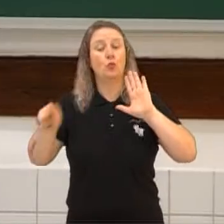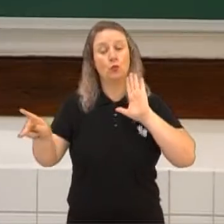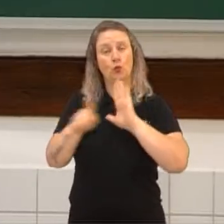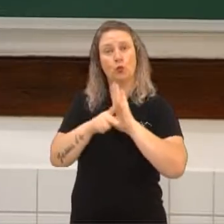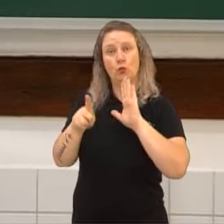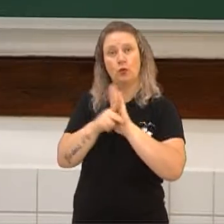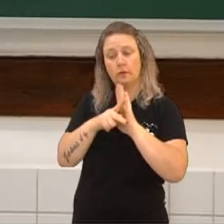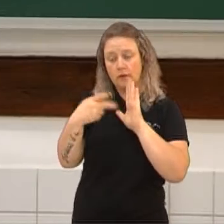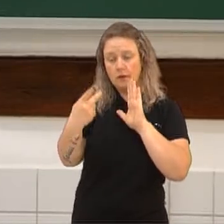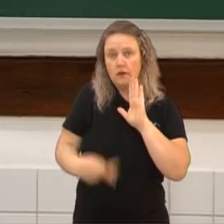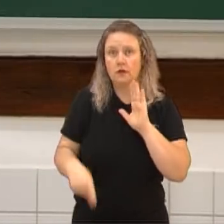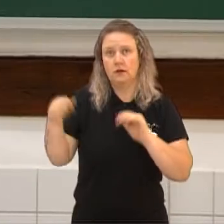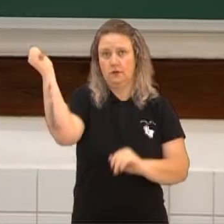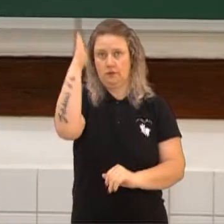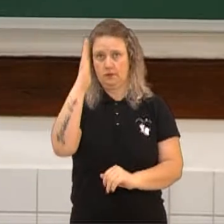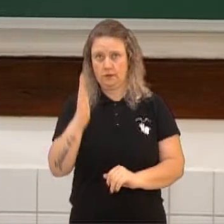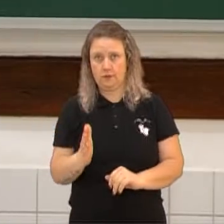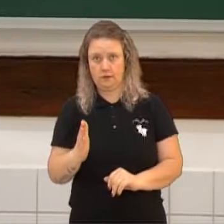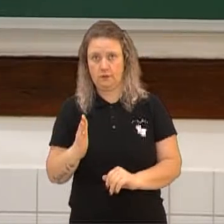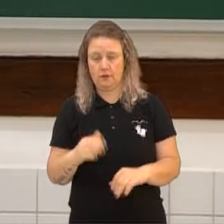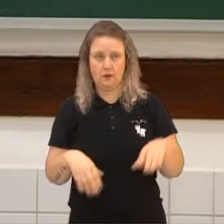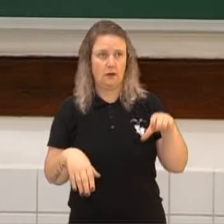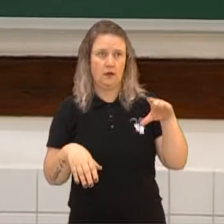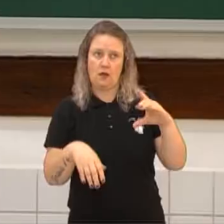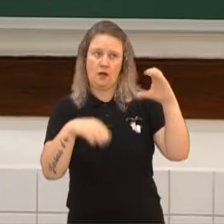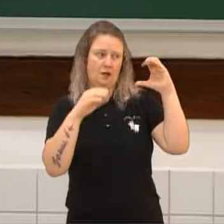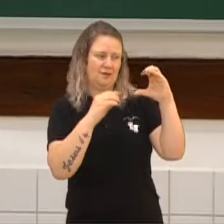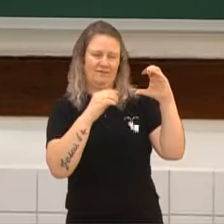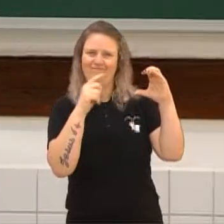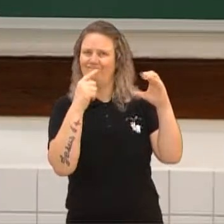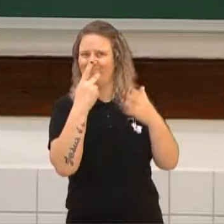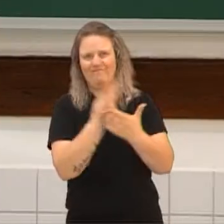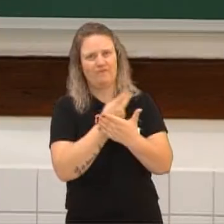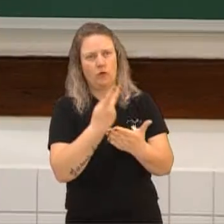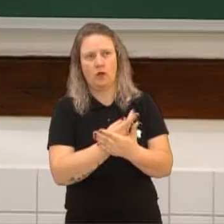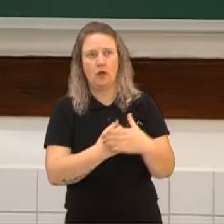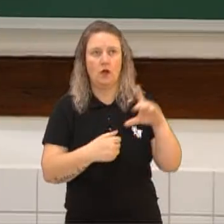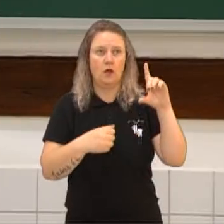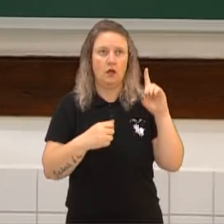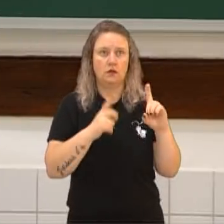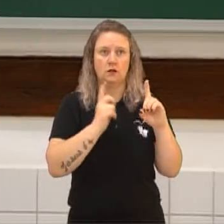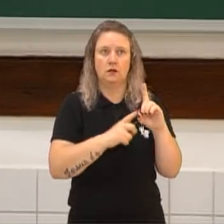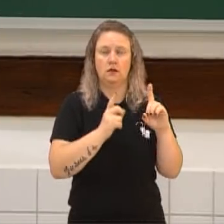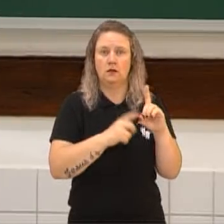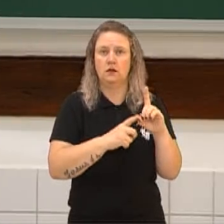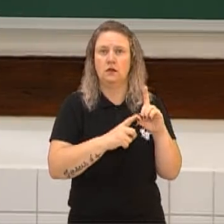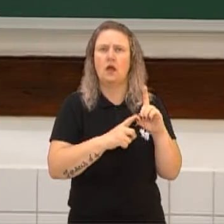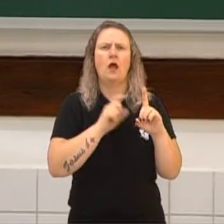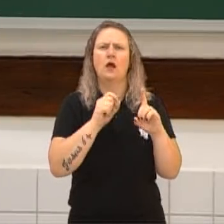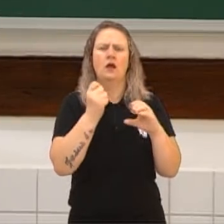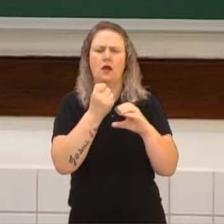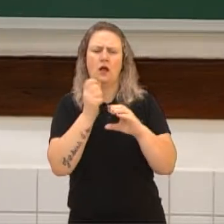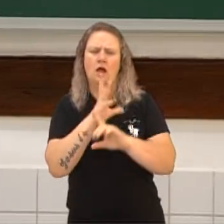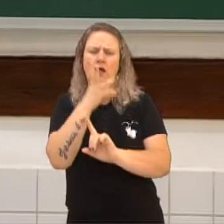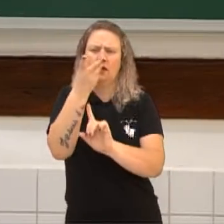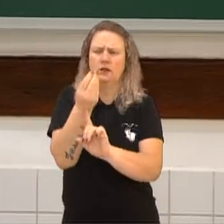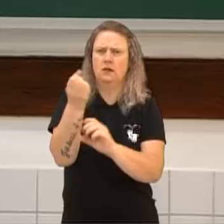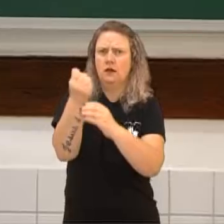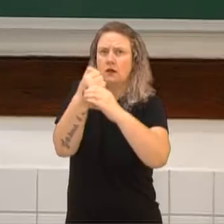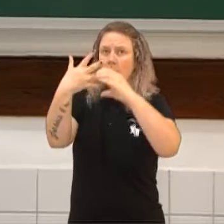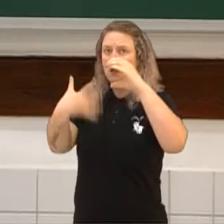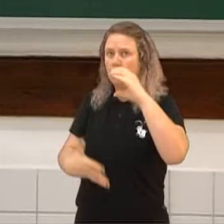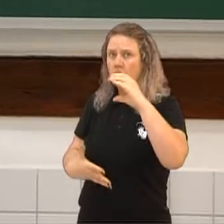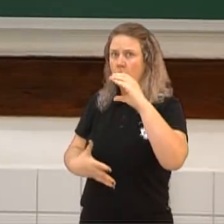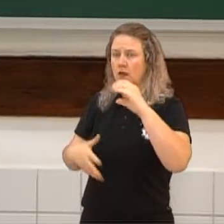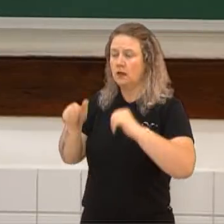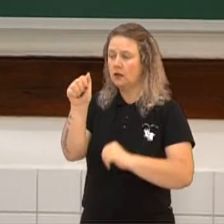arte brasileira. Então, essa também não é correta. E a alternativa D, fazer uma arte com características asiáticas.